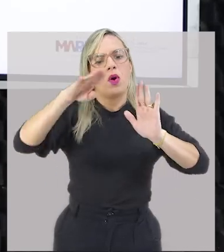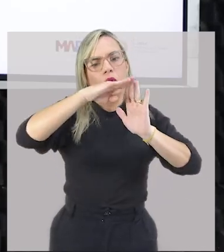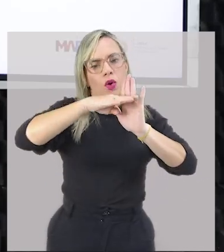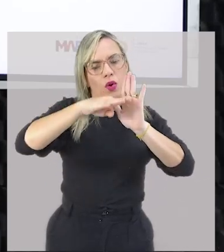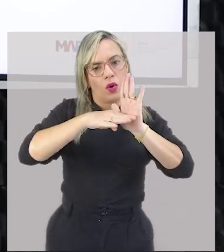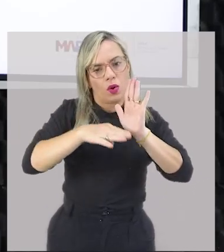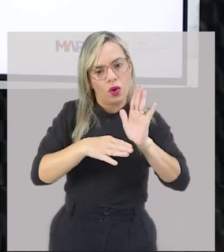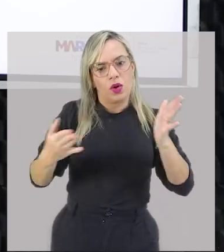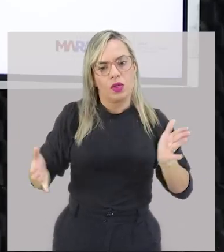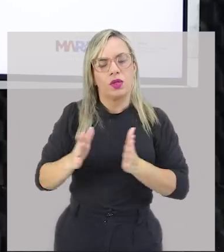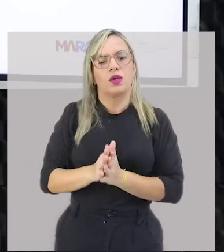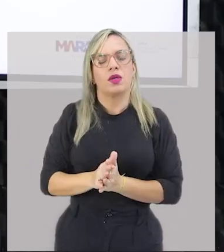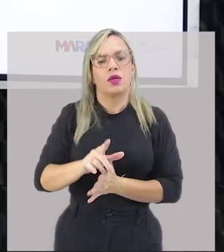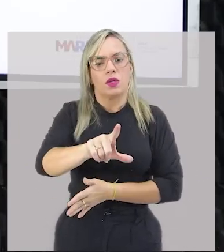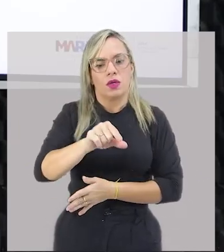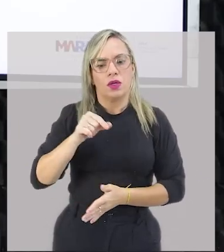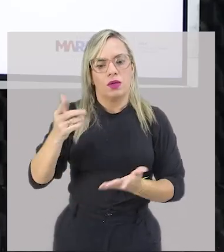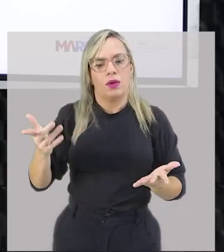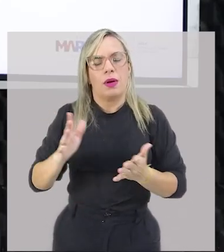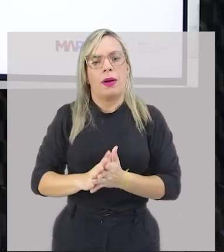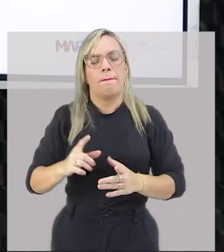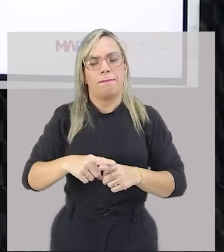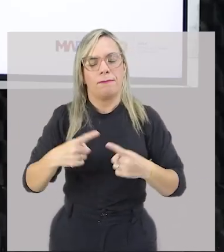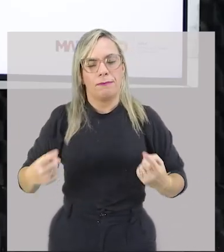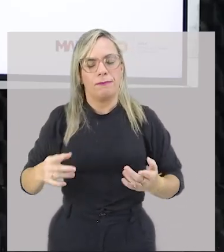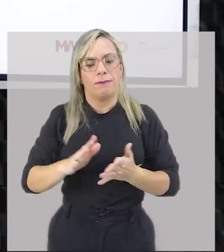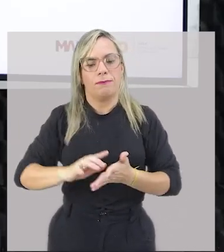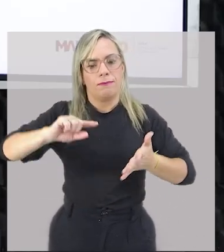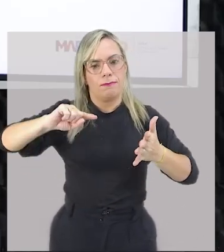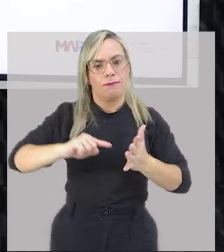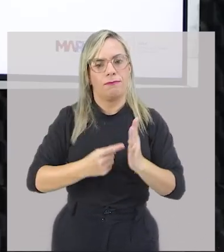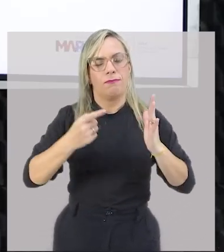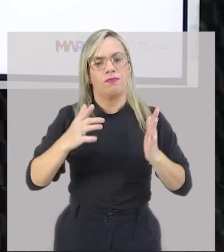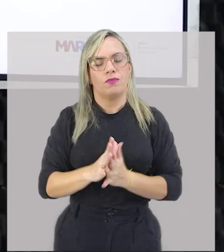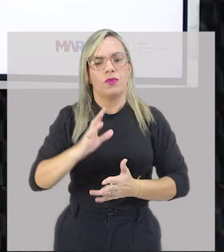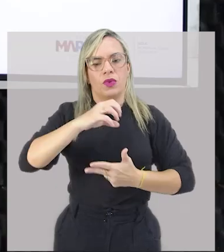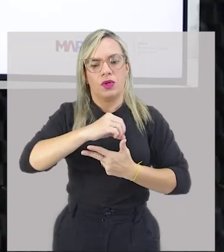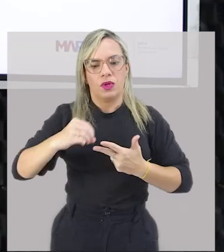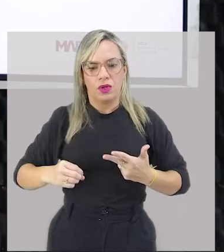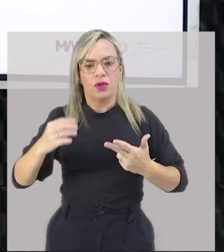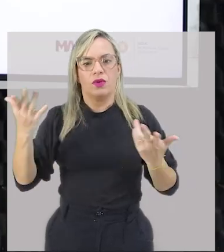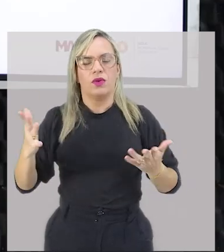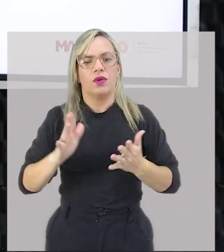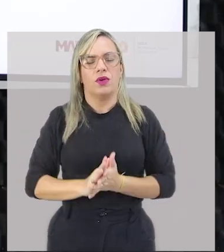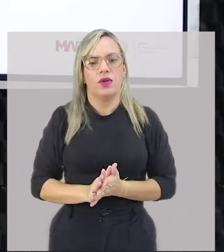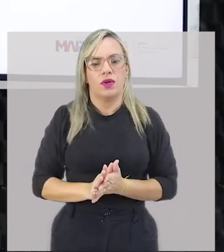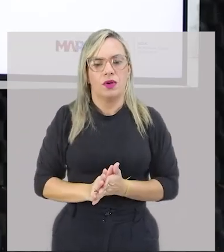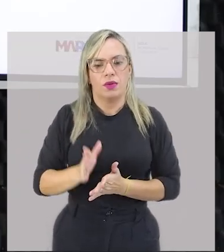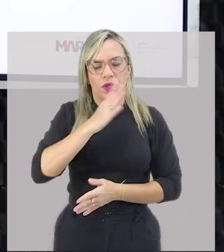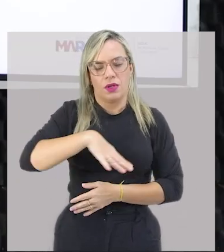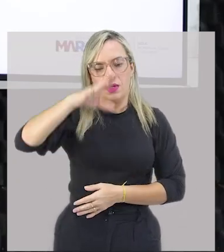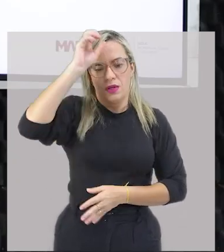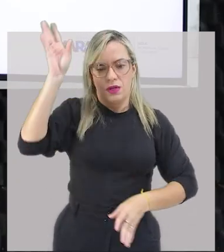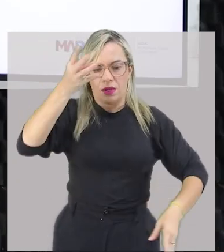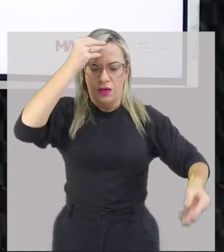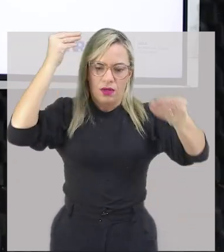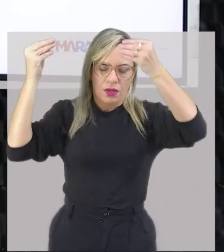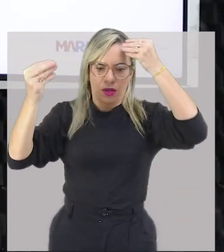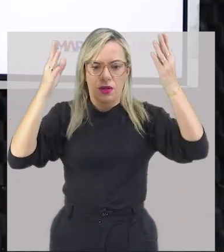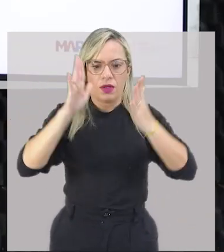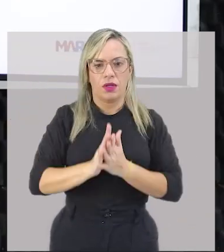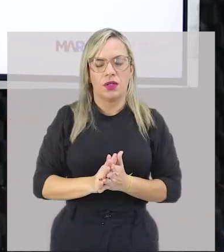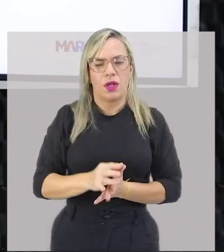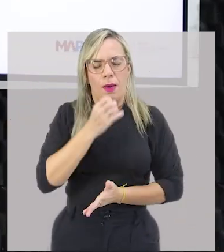aderir. Porém, tem que ter uma boa pontuação no Enem. Então, nós vamos correr atrás agora dessa pontuação, tá bom? Então, vamos